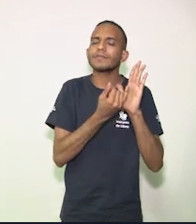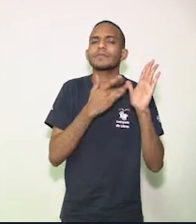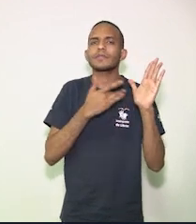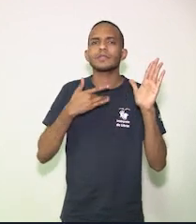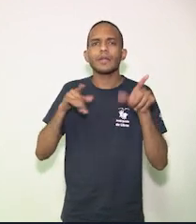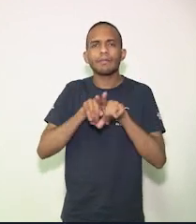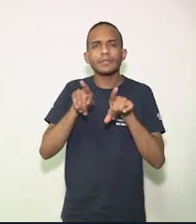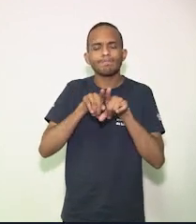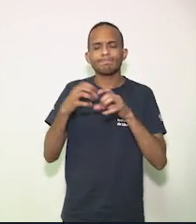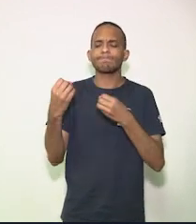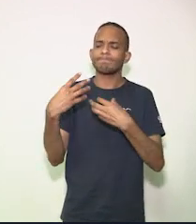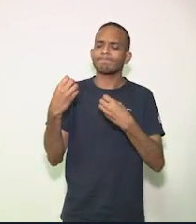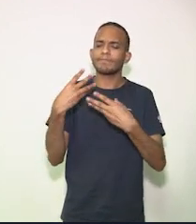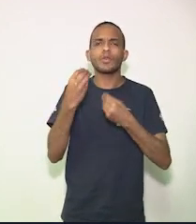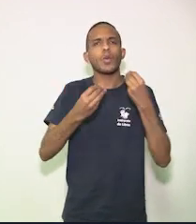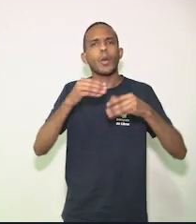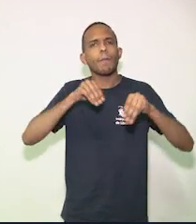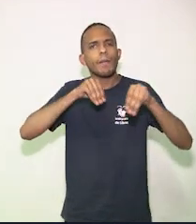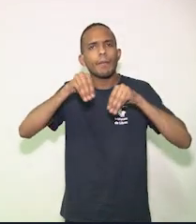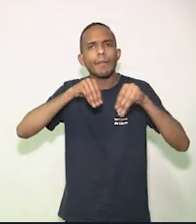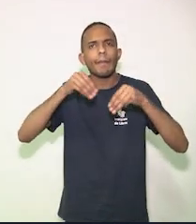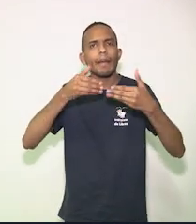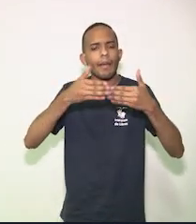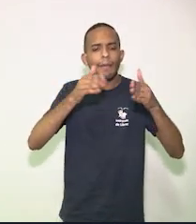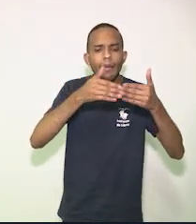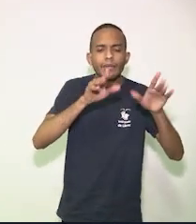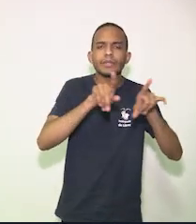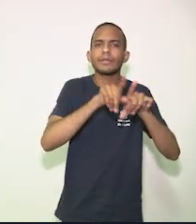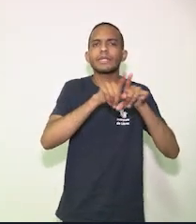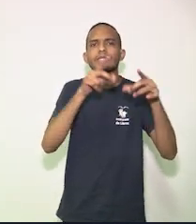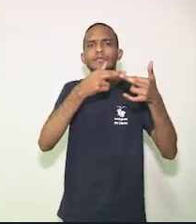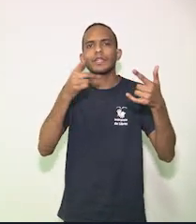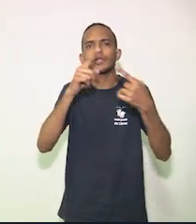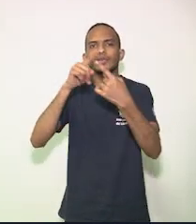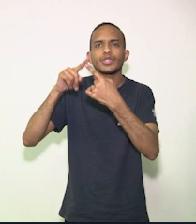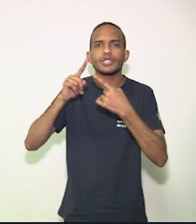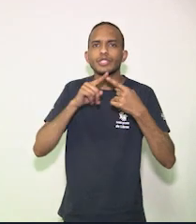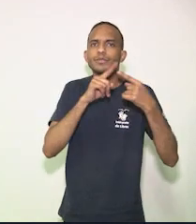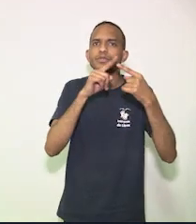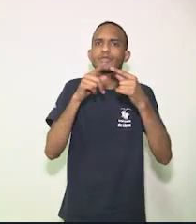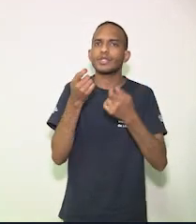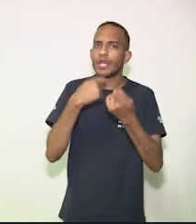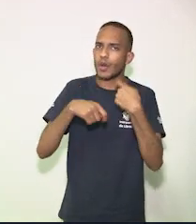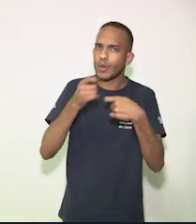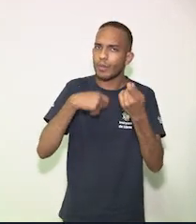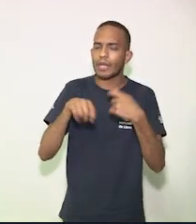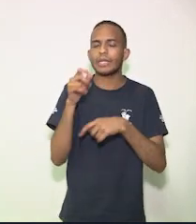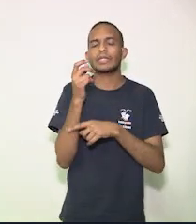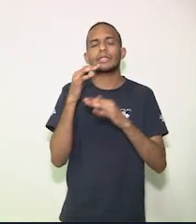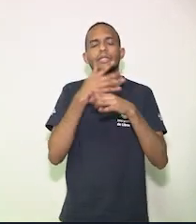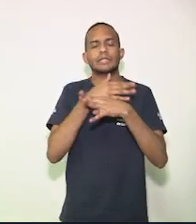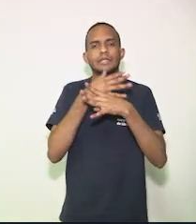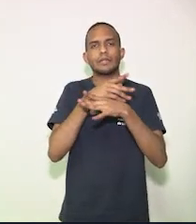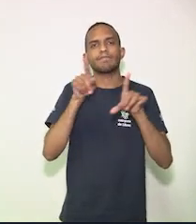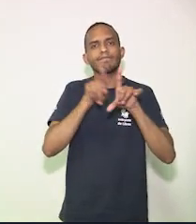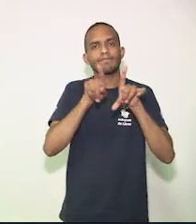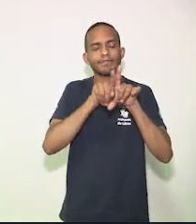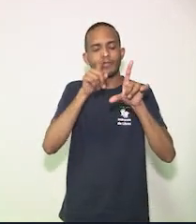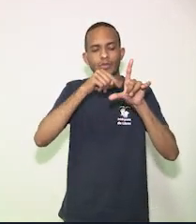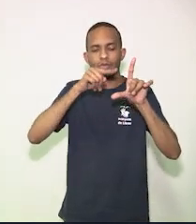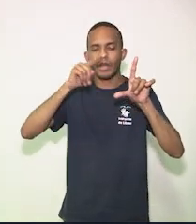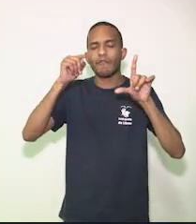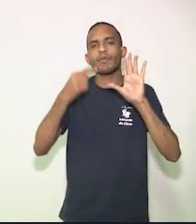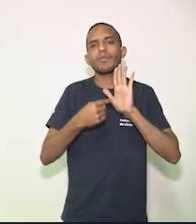nos orientaram no processo de flexibilização dos vários setores da economia da cidade. E aí o gráfico